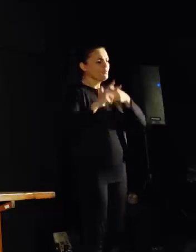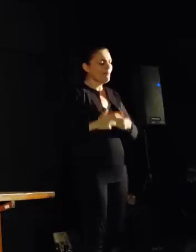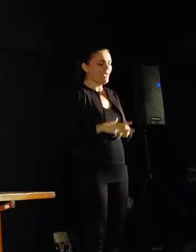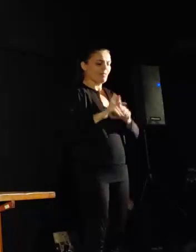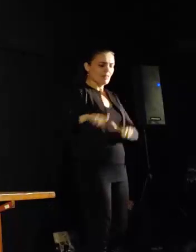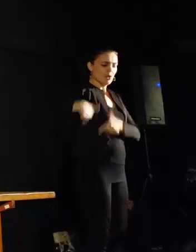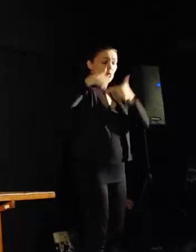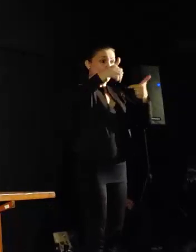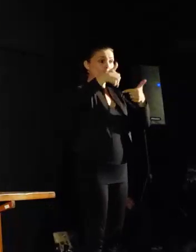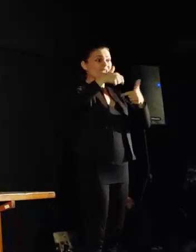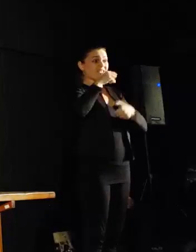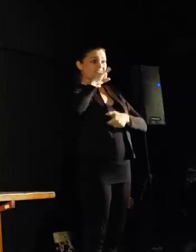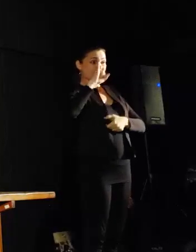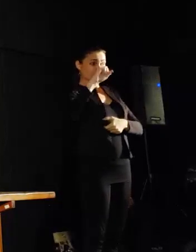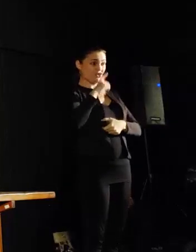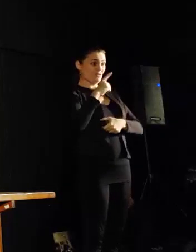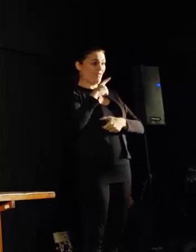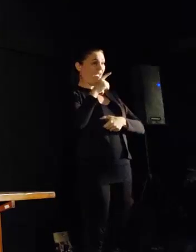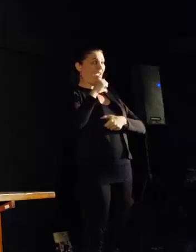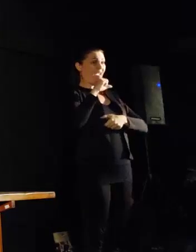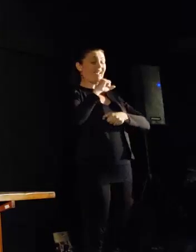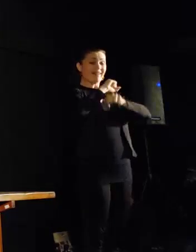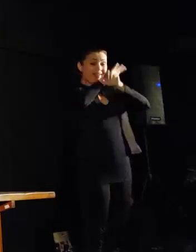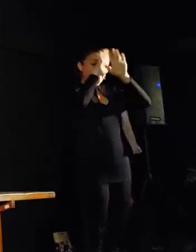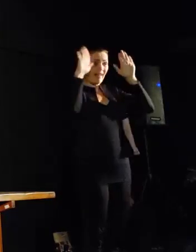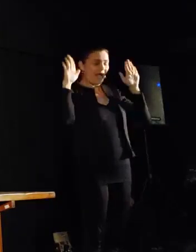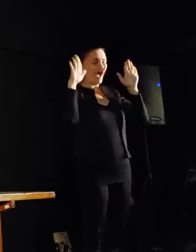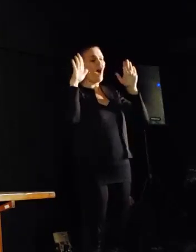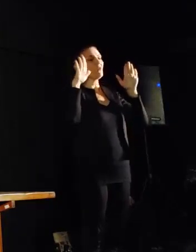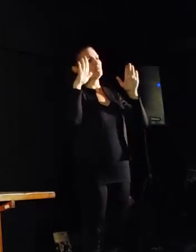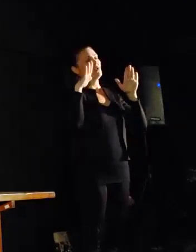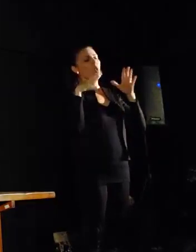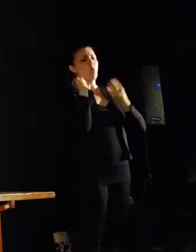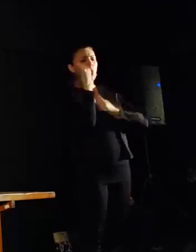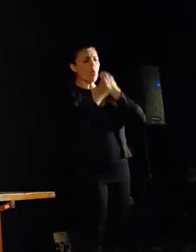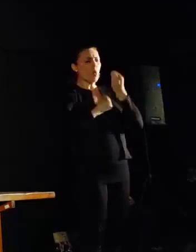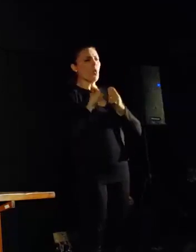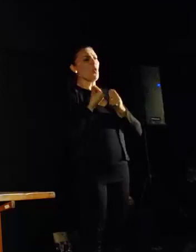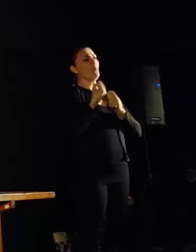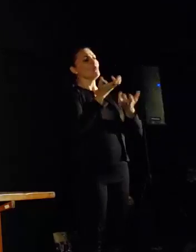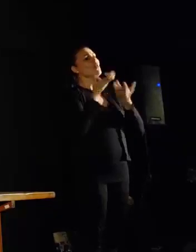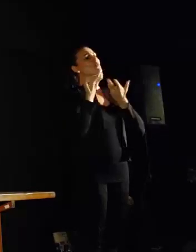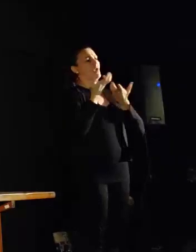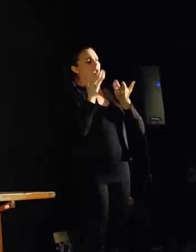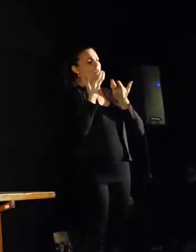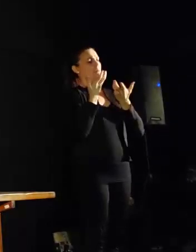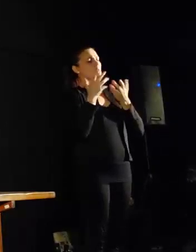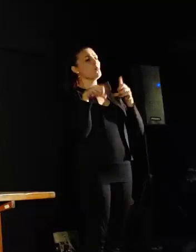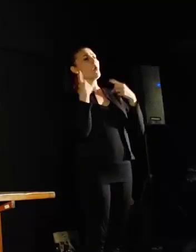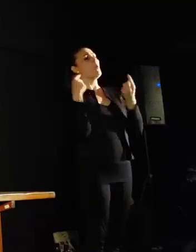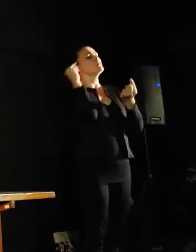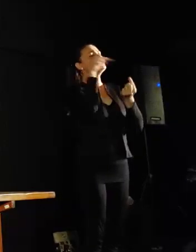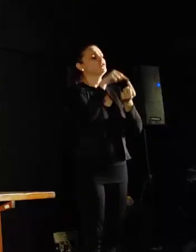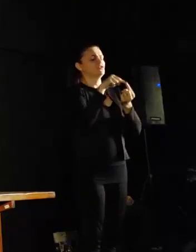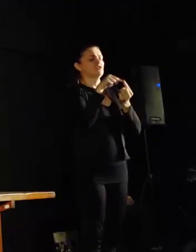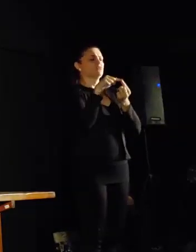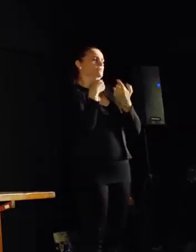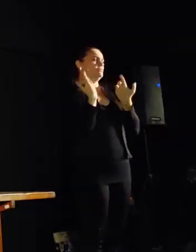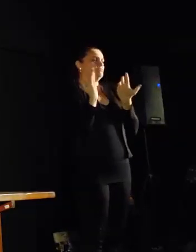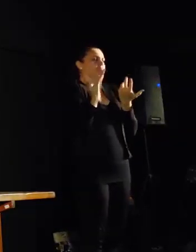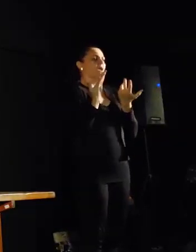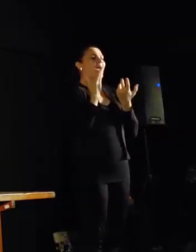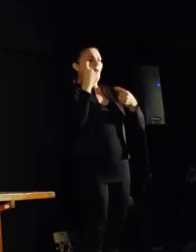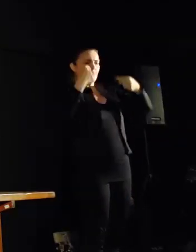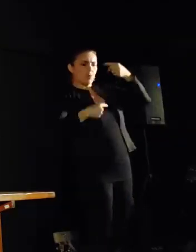ir. Quer dizer, então, sobre essa questão política, o que nós temos, então, para apresentar? Sobre a